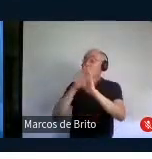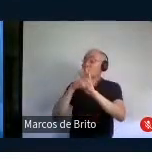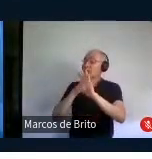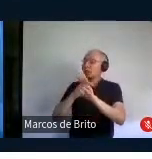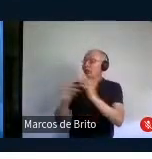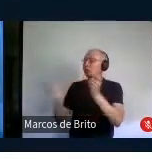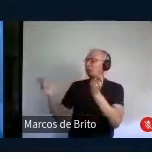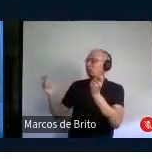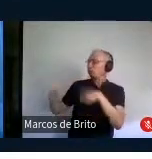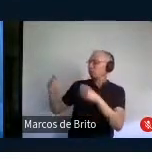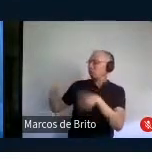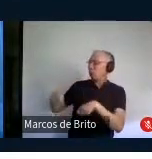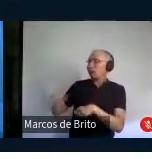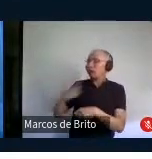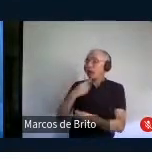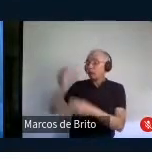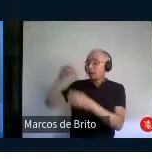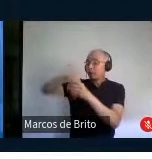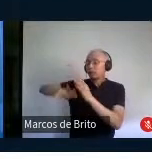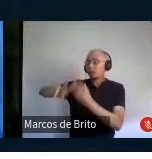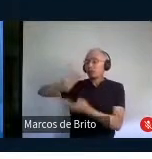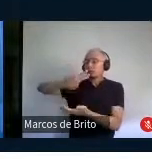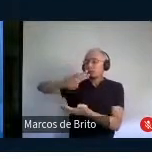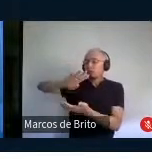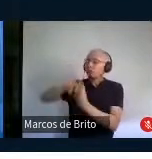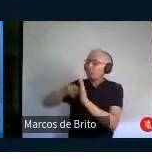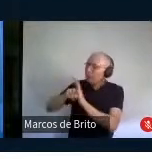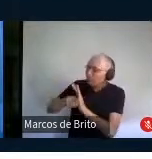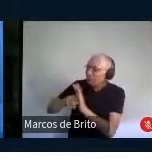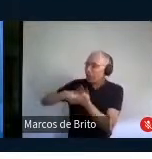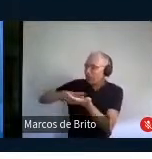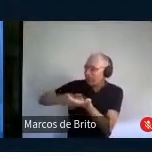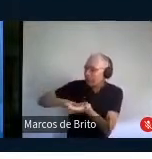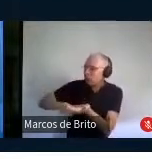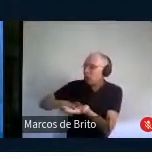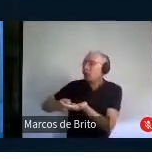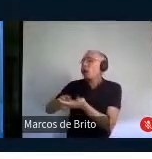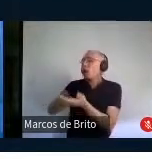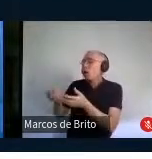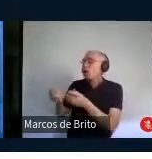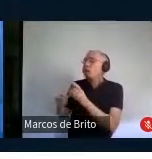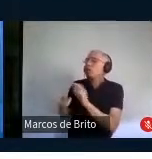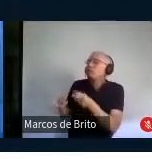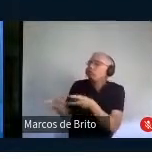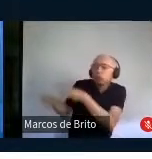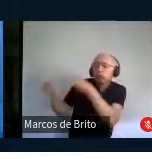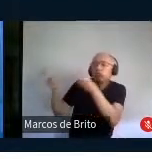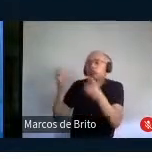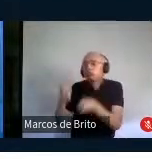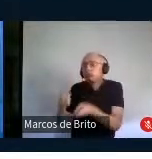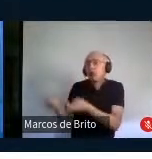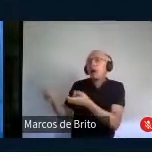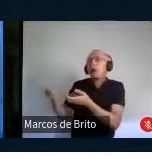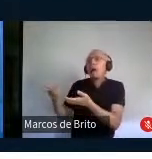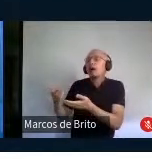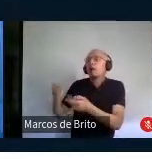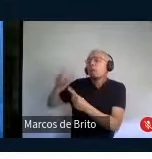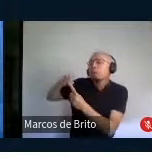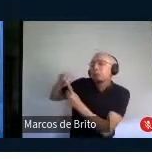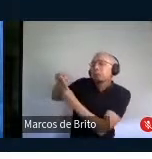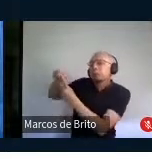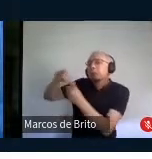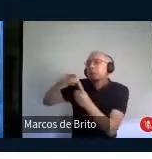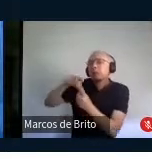competência nos estudos da tradução, ele traz novas abordagens e modelos, né, para o